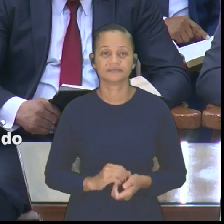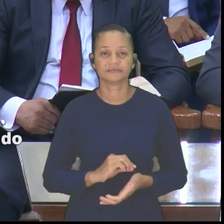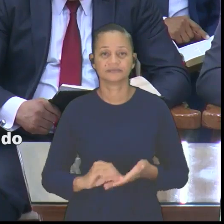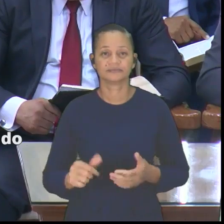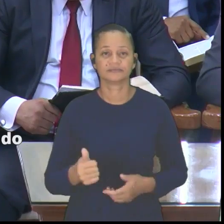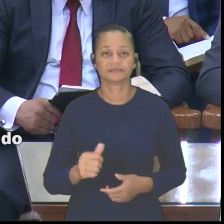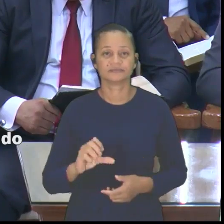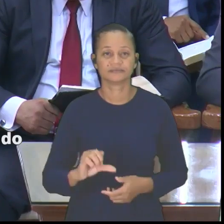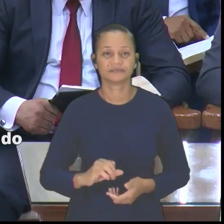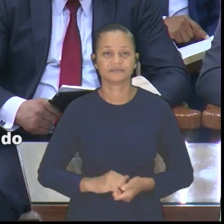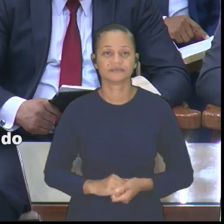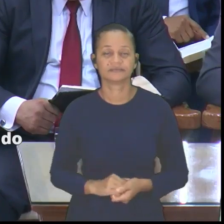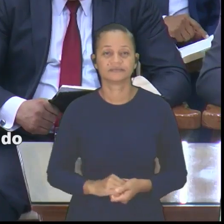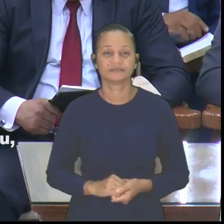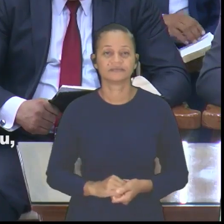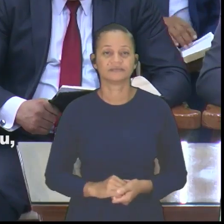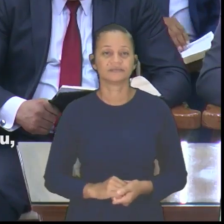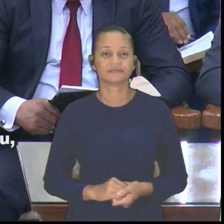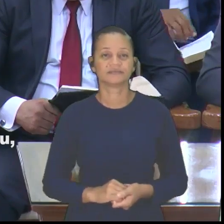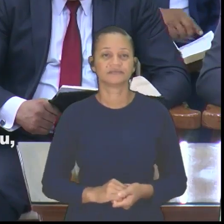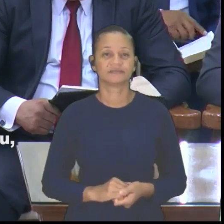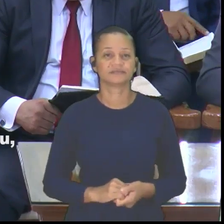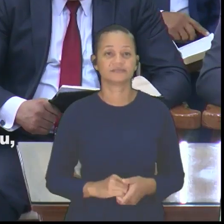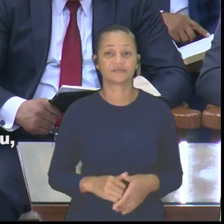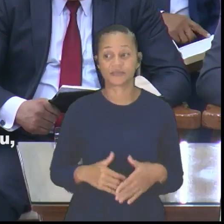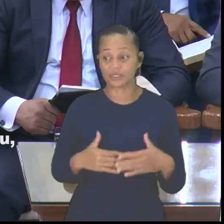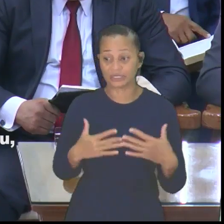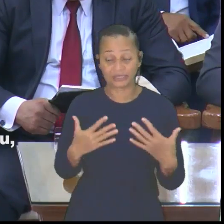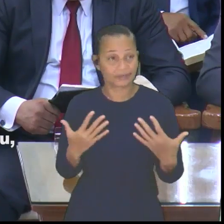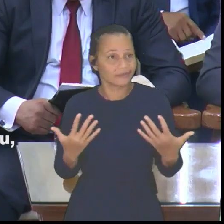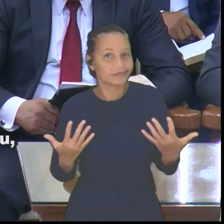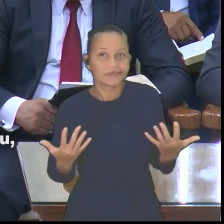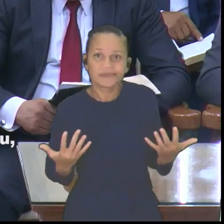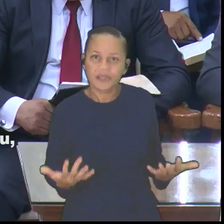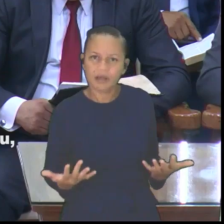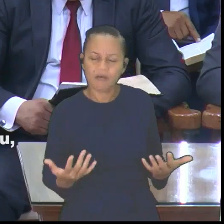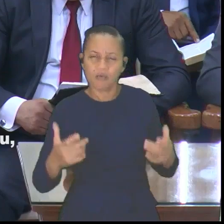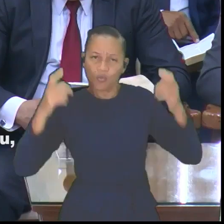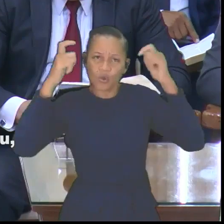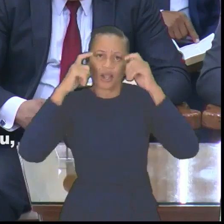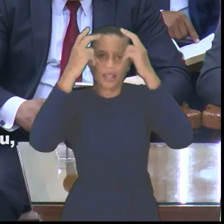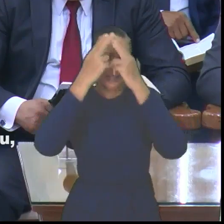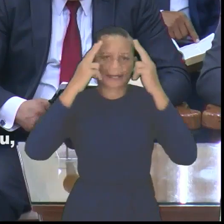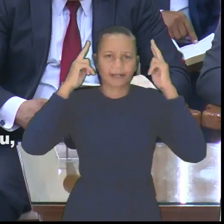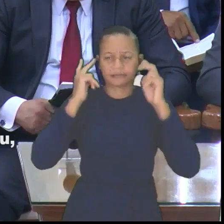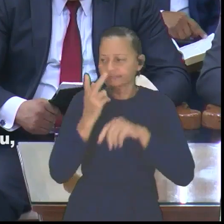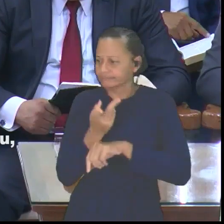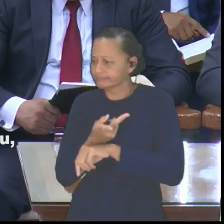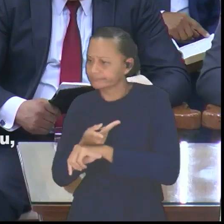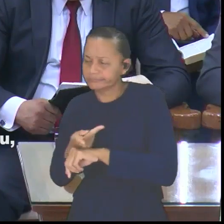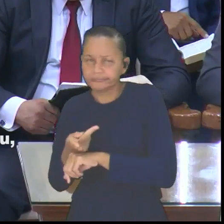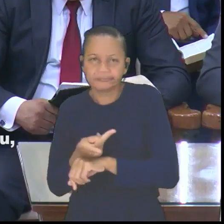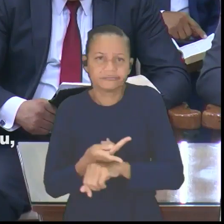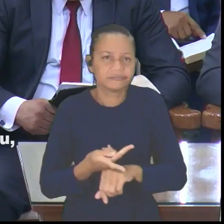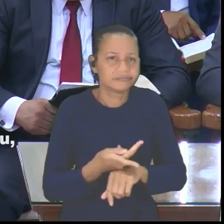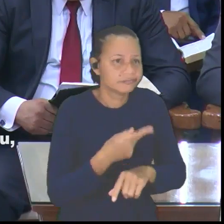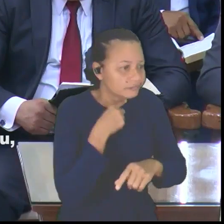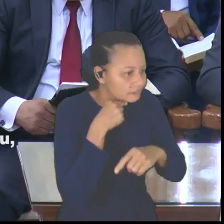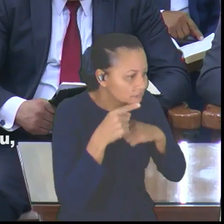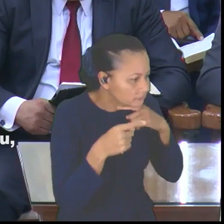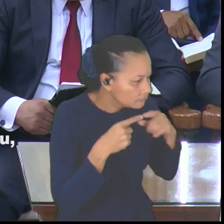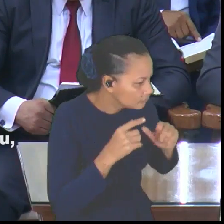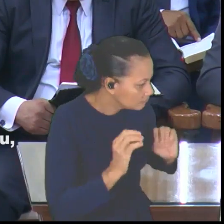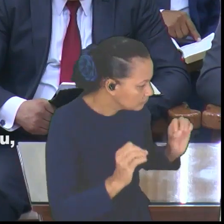19, eu boto 19. 19. Enquanto Herodes, e quando Herodes o procurou, e não achou,